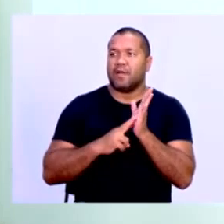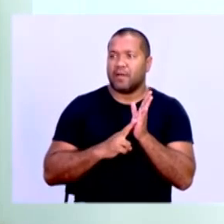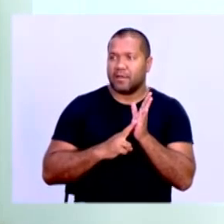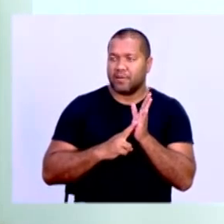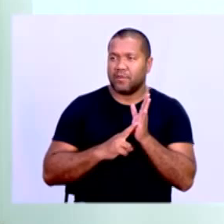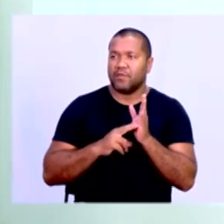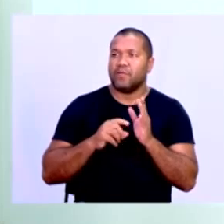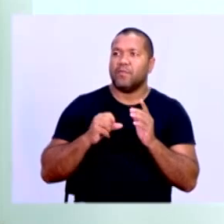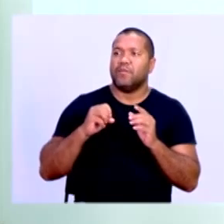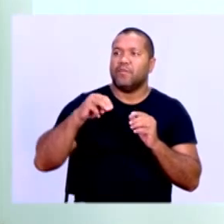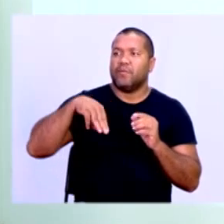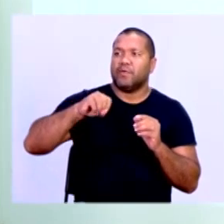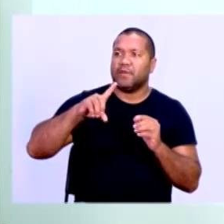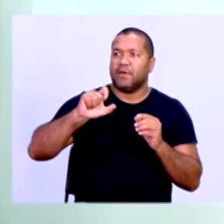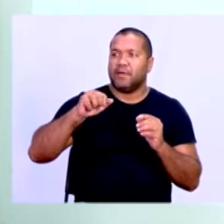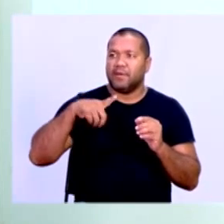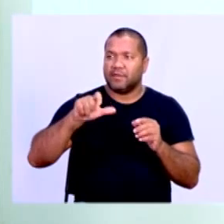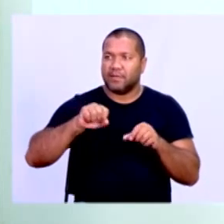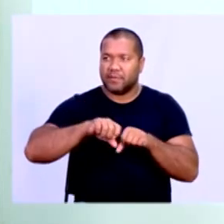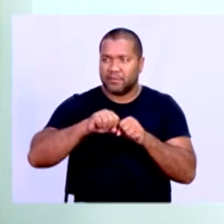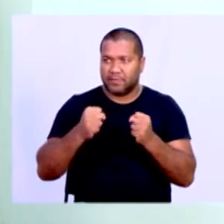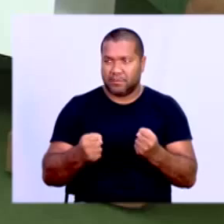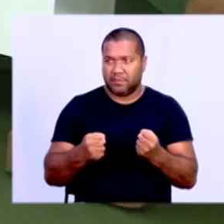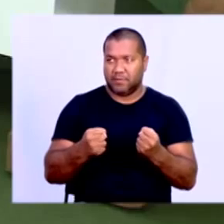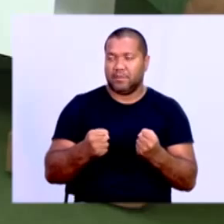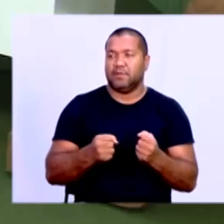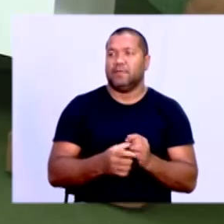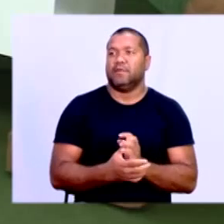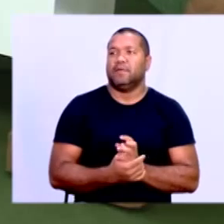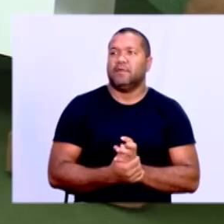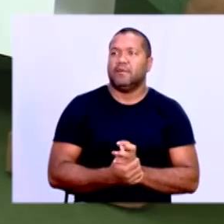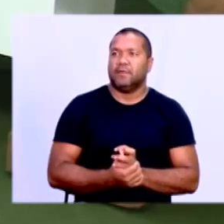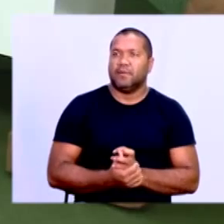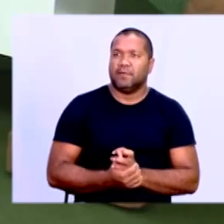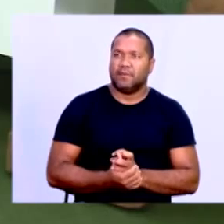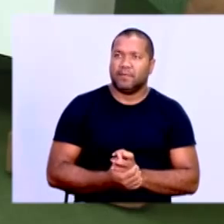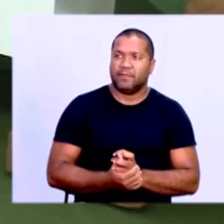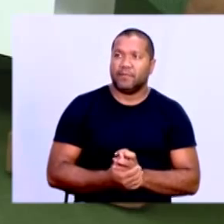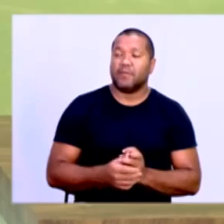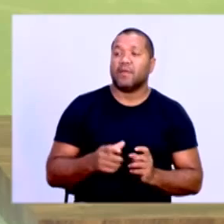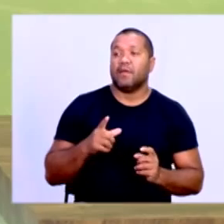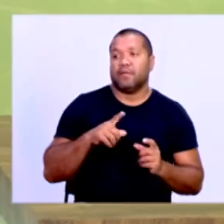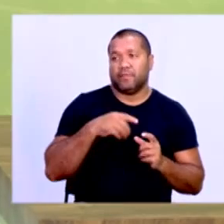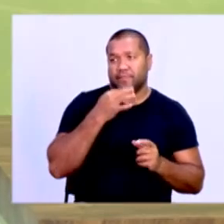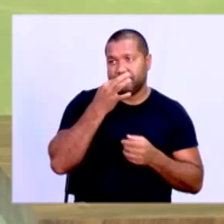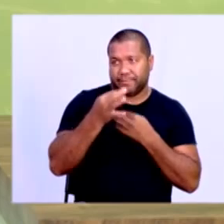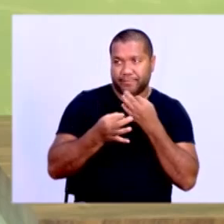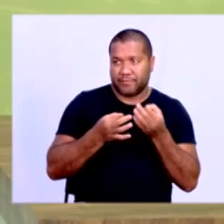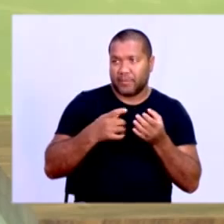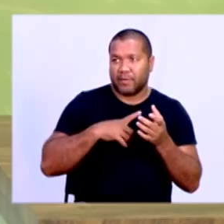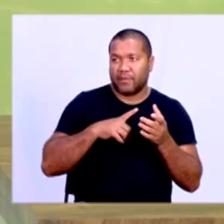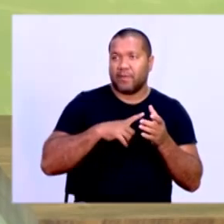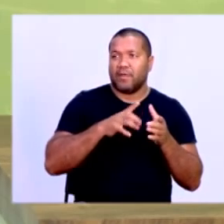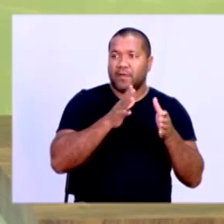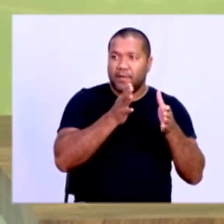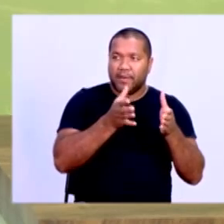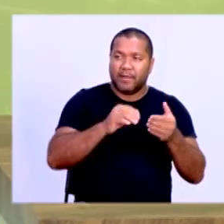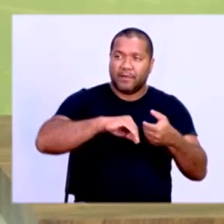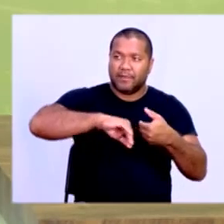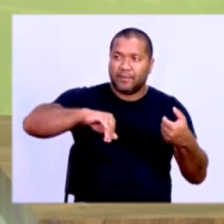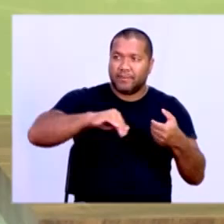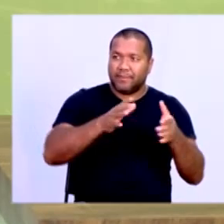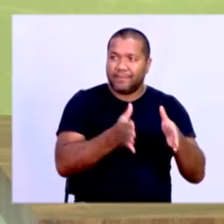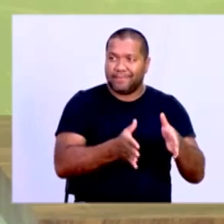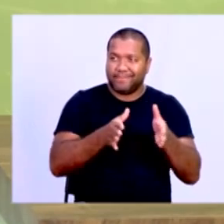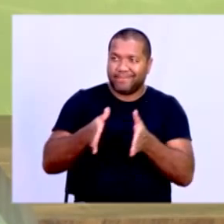arquitetural para modularizar o sistema. Ótimo. Então aí, verbalizando é divisão das lógicas. Separa o que é visual,